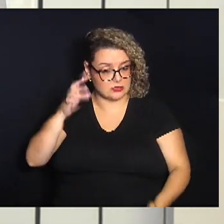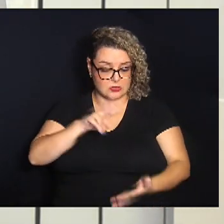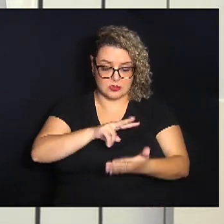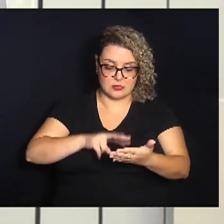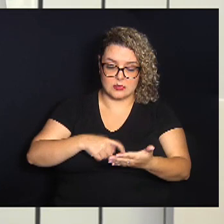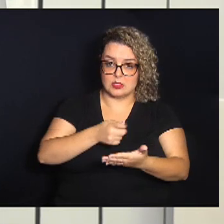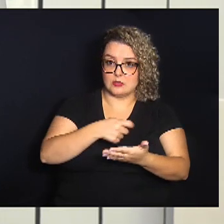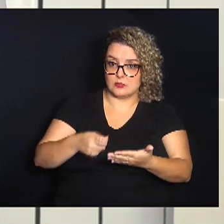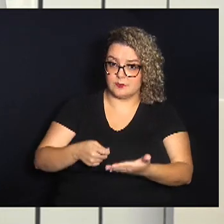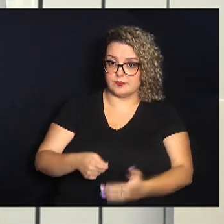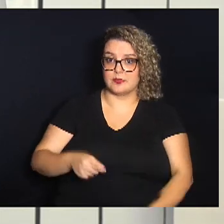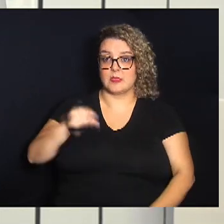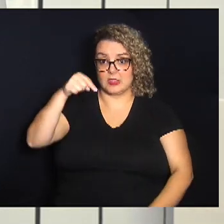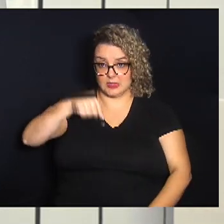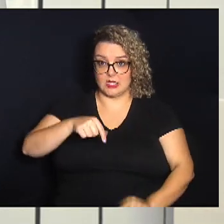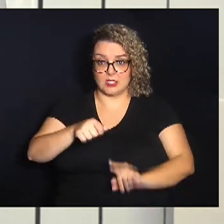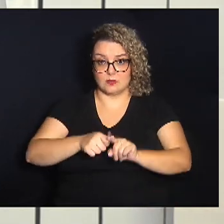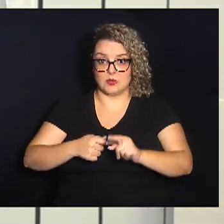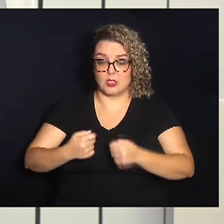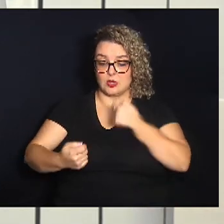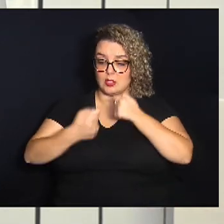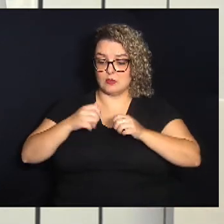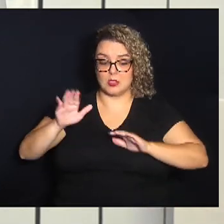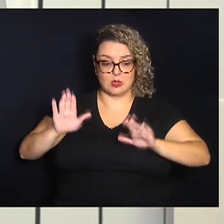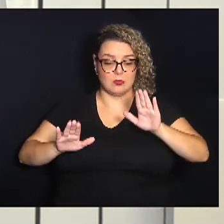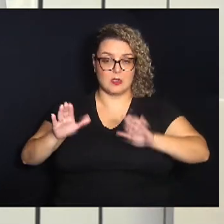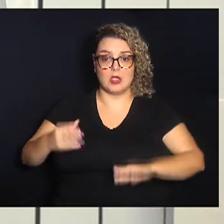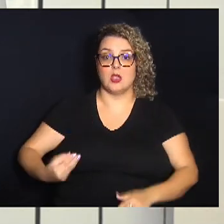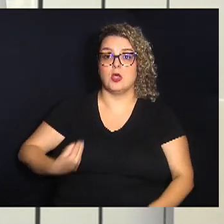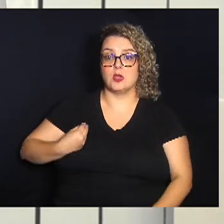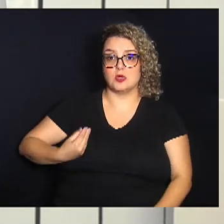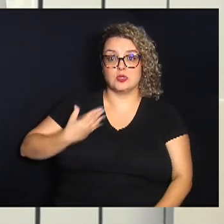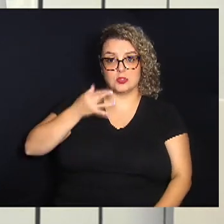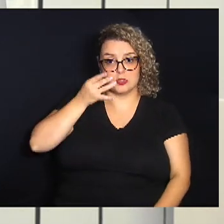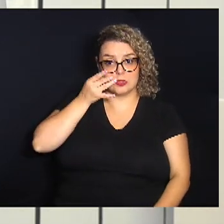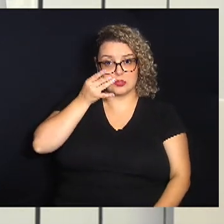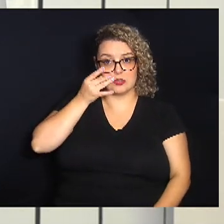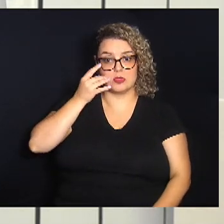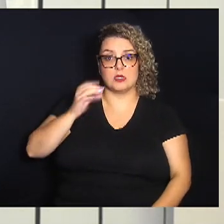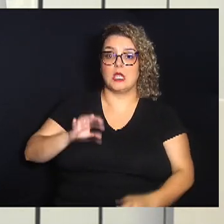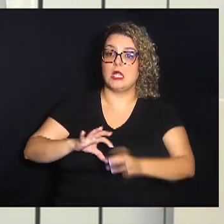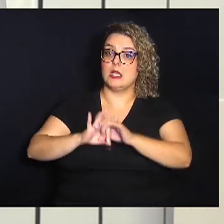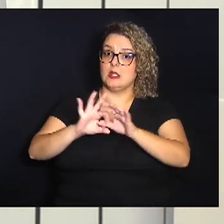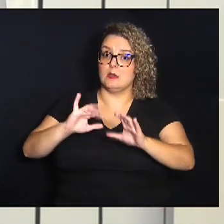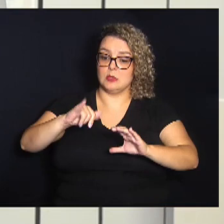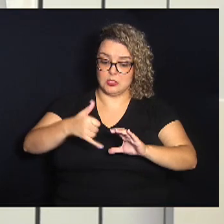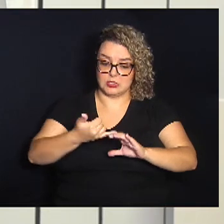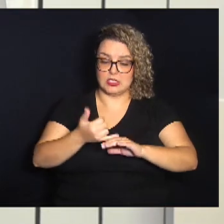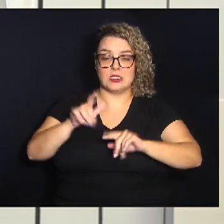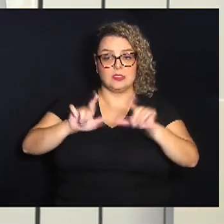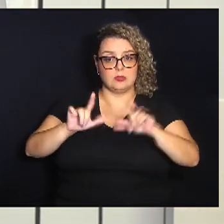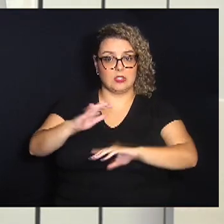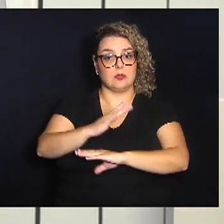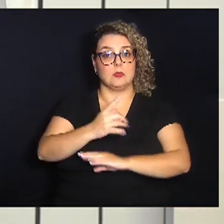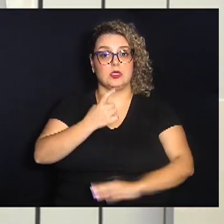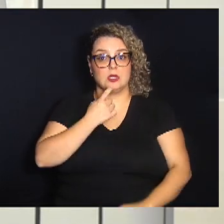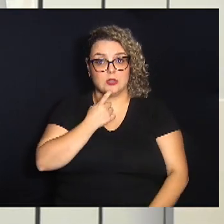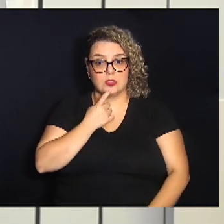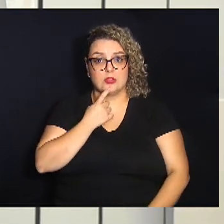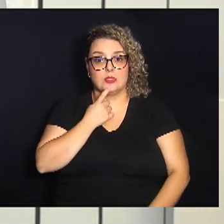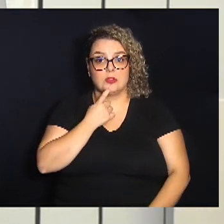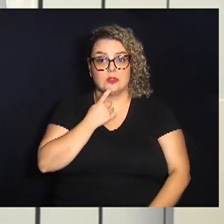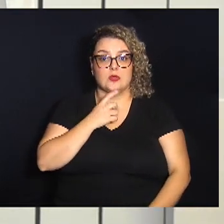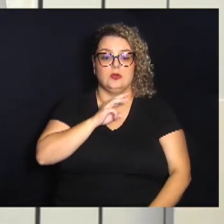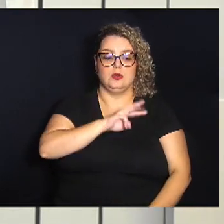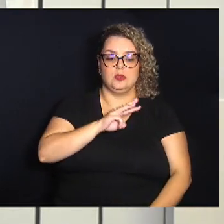Durante este mês, nós tivemos ao vivo Questão de Ordem e ele está disponível no YouTube da TV Câmara Campinas. É só você ir